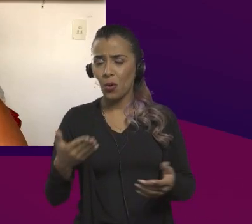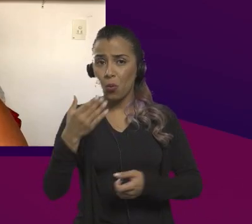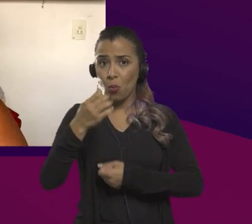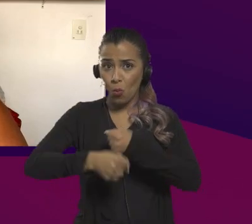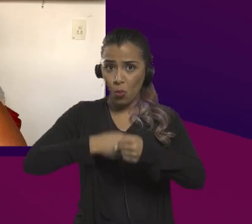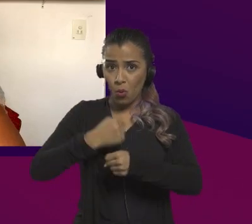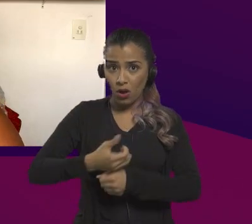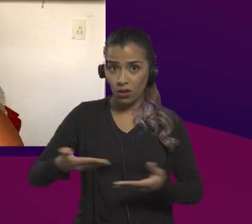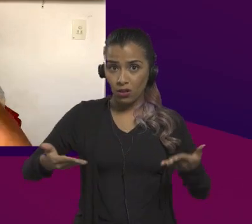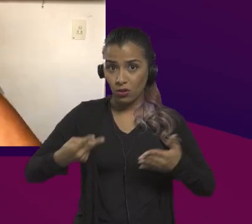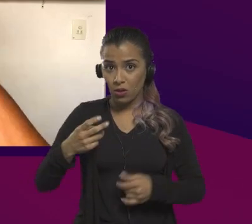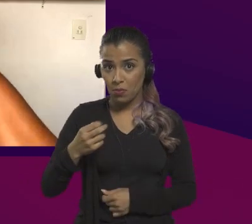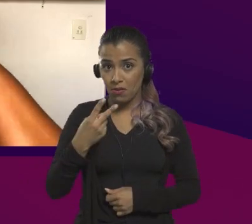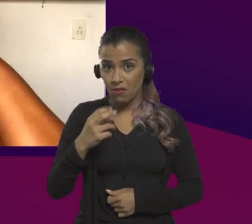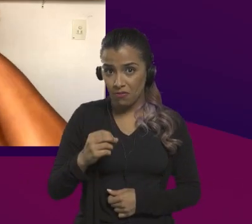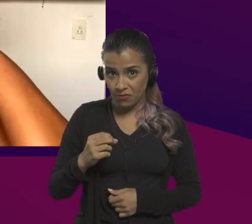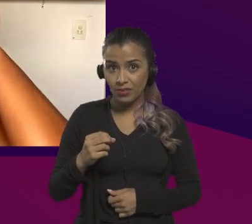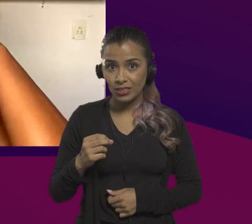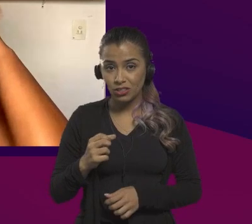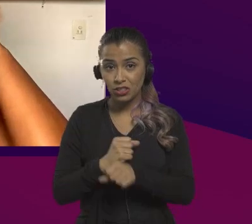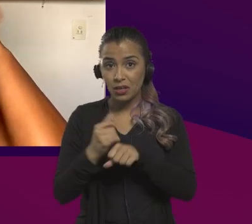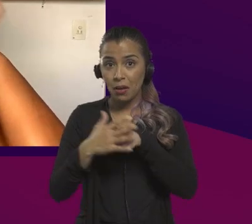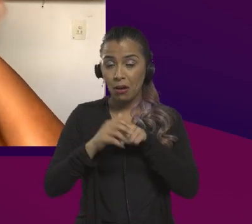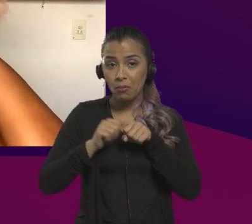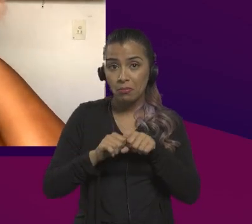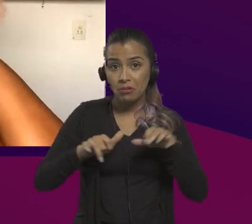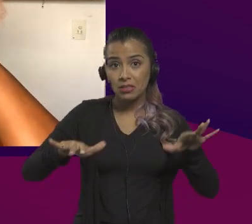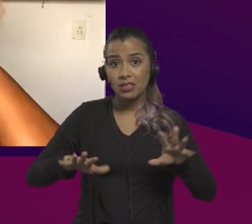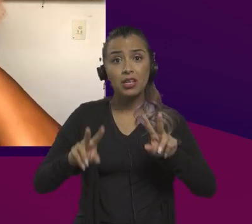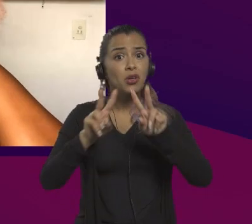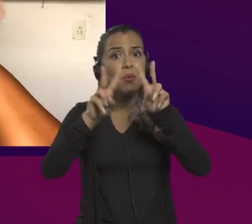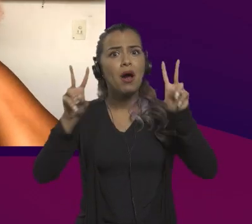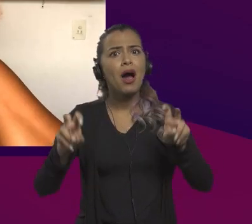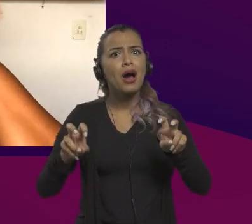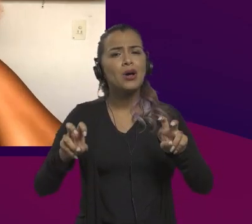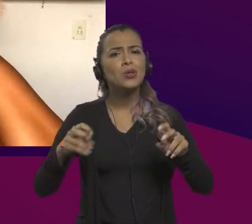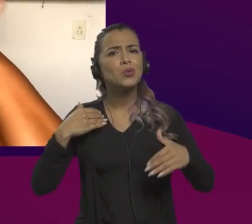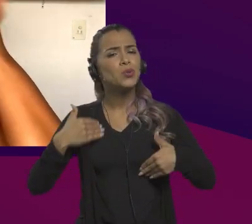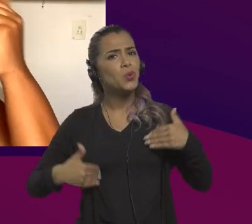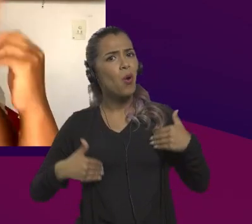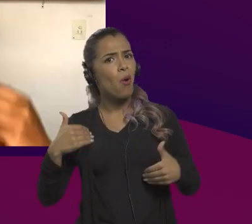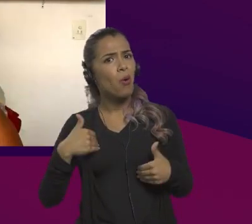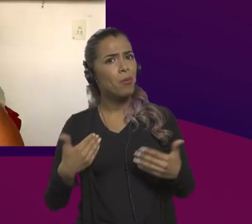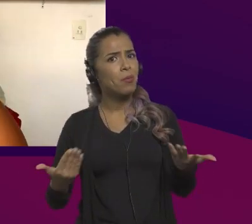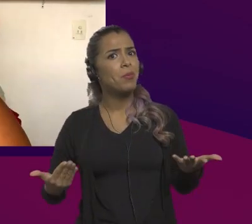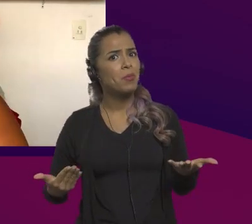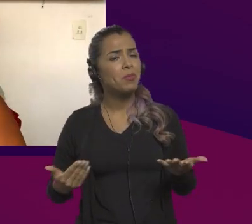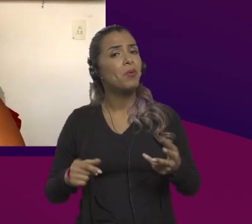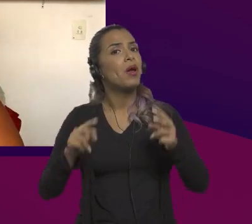ao mesmo tempo que o padrão ele vem crescendo, o movimento contra ele também vem crescendo. Então, é muito difícil